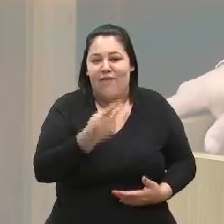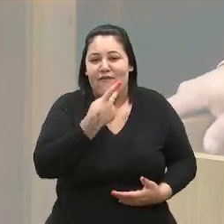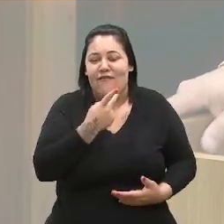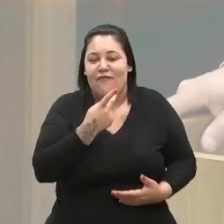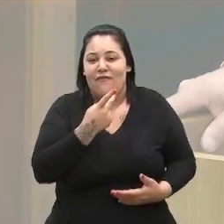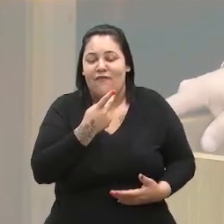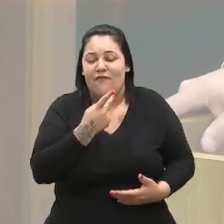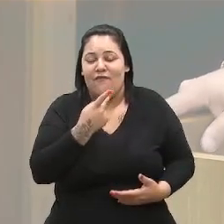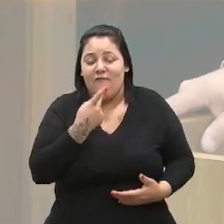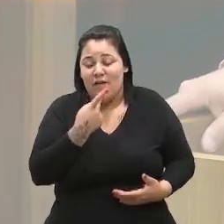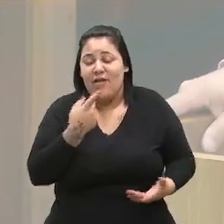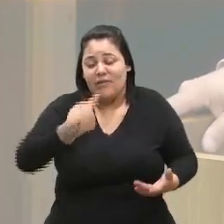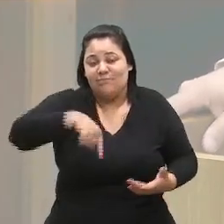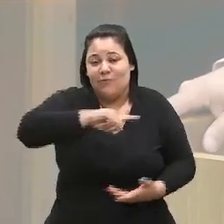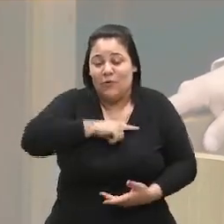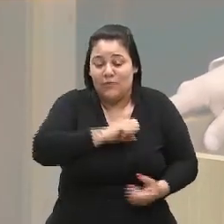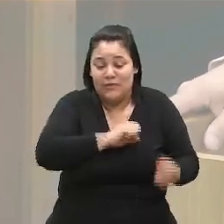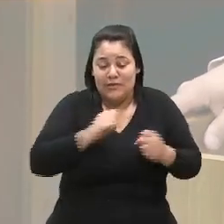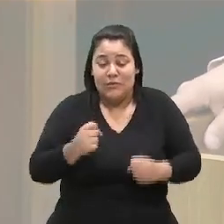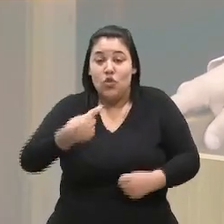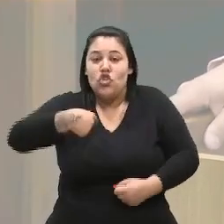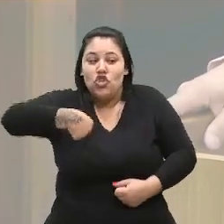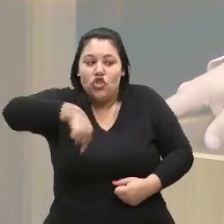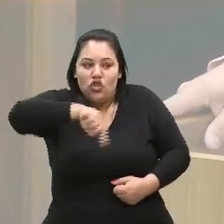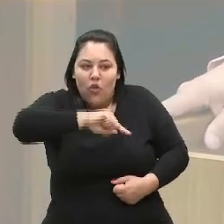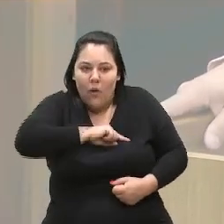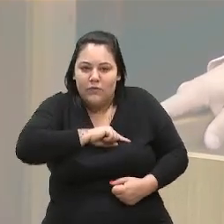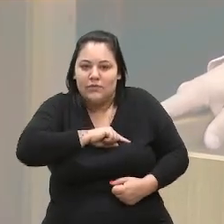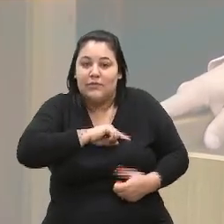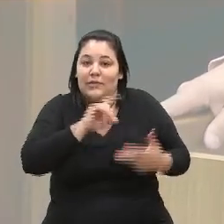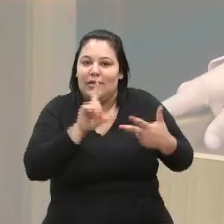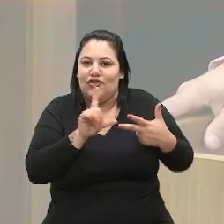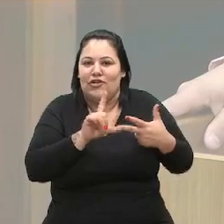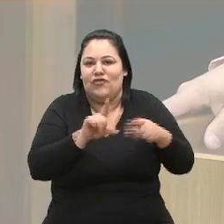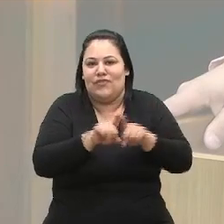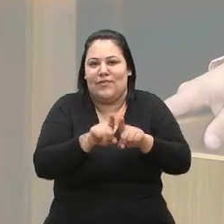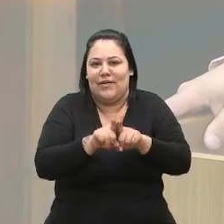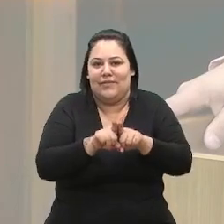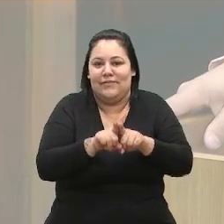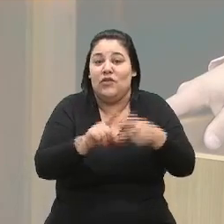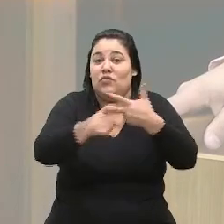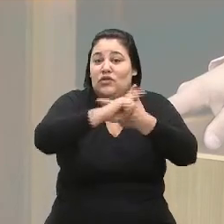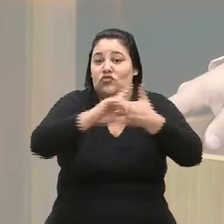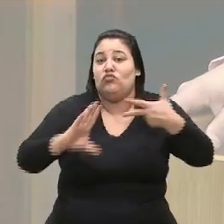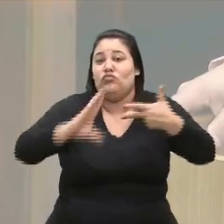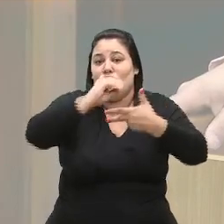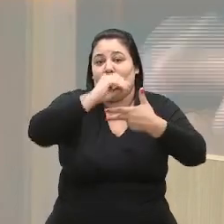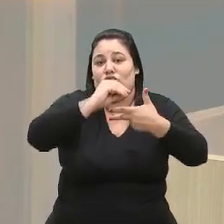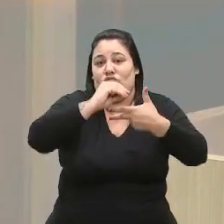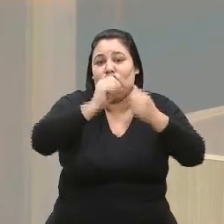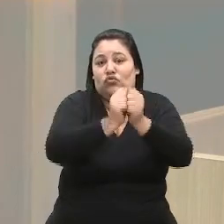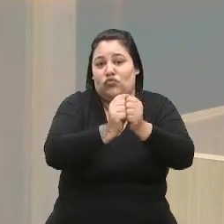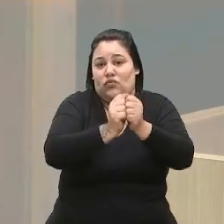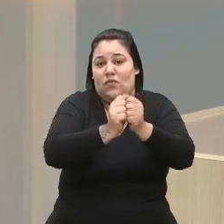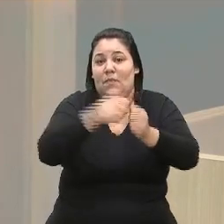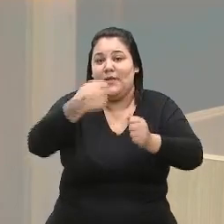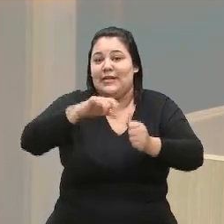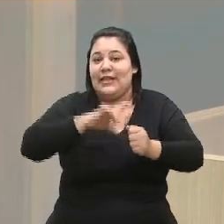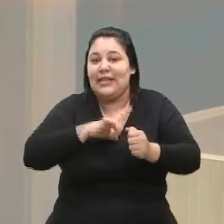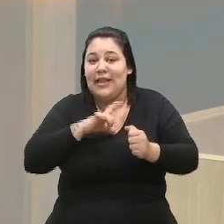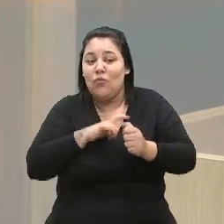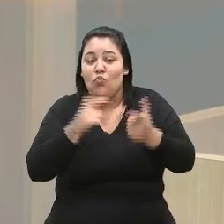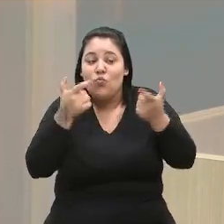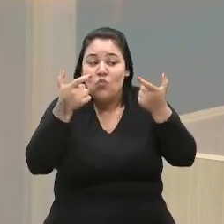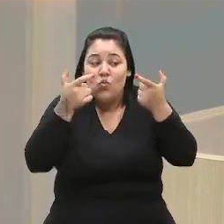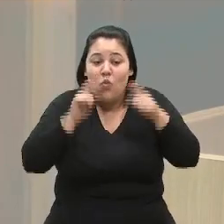digo nós, o Poder Legislativo e o Poder Executivo precisa ter um outro olhar, que